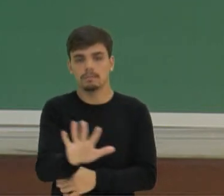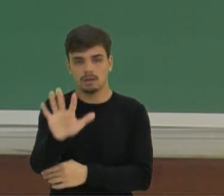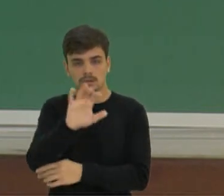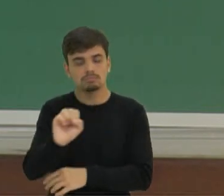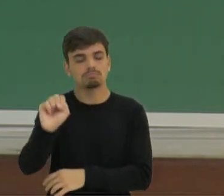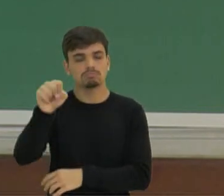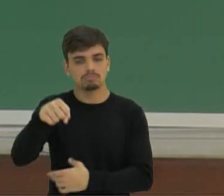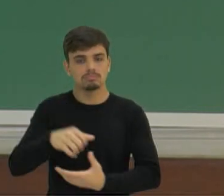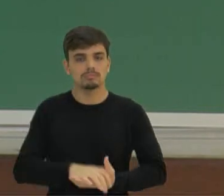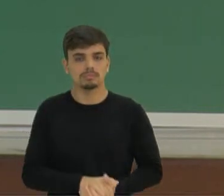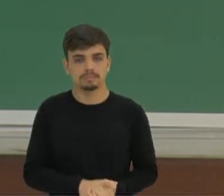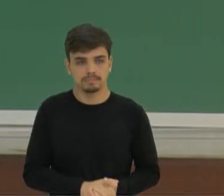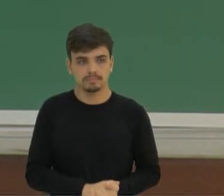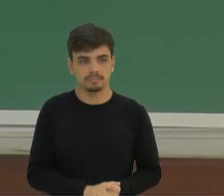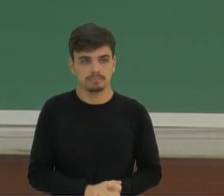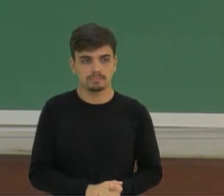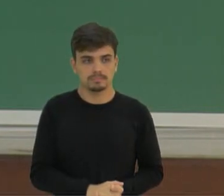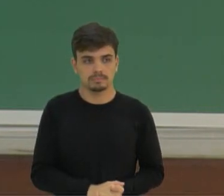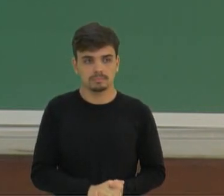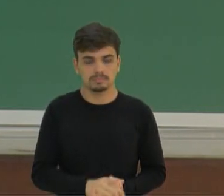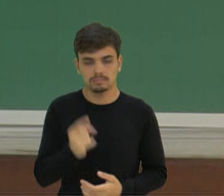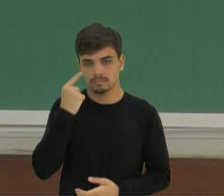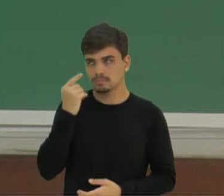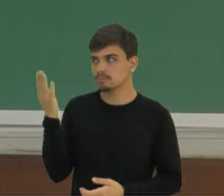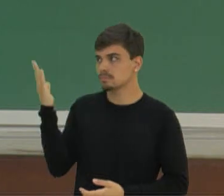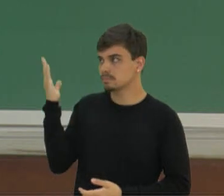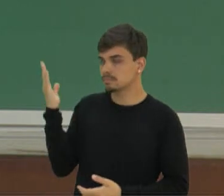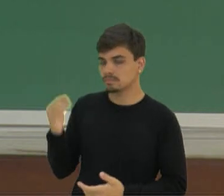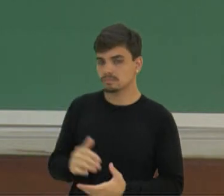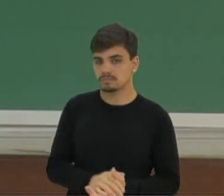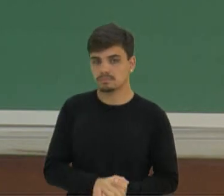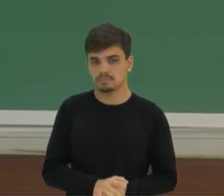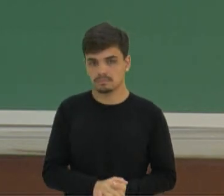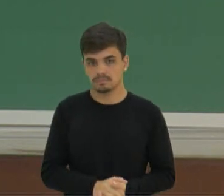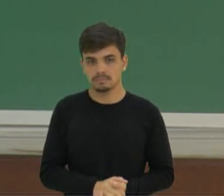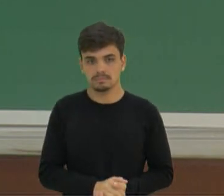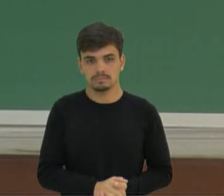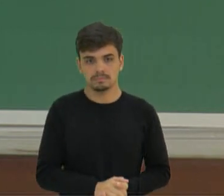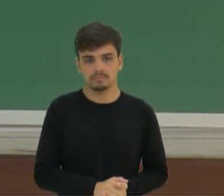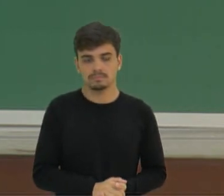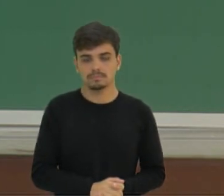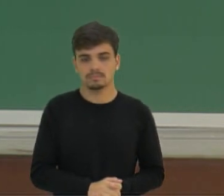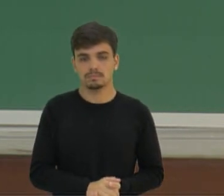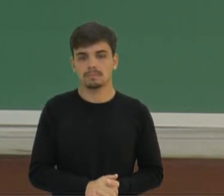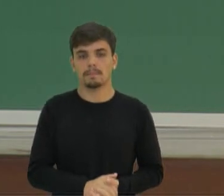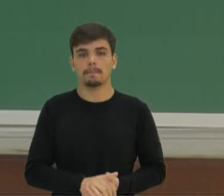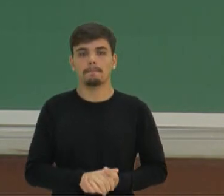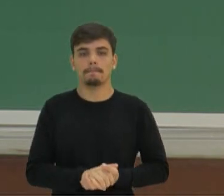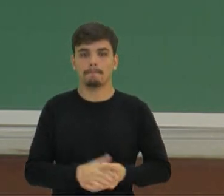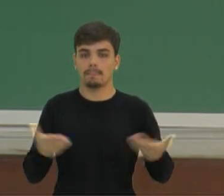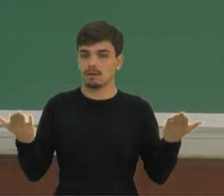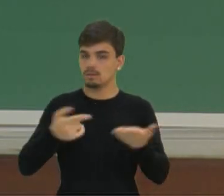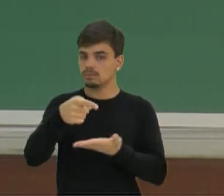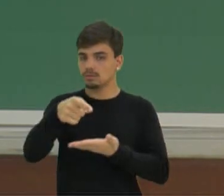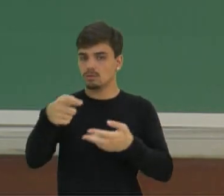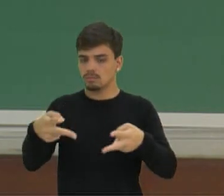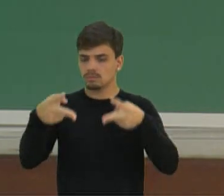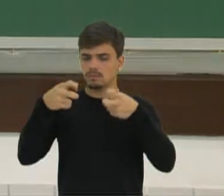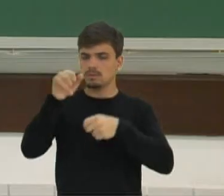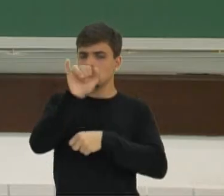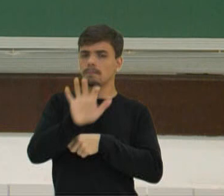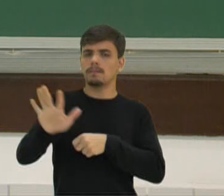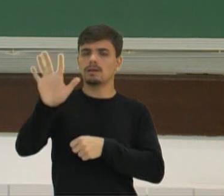sim. Agora, observando as imagens, relaciona. Então, agora, observando as imagens, vocês